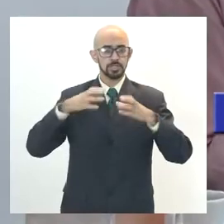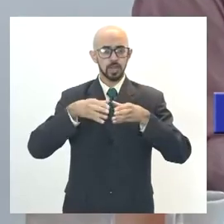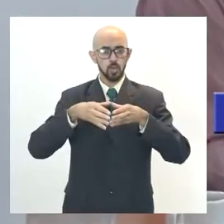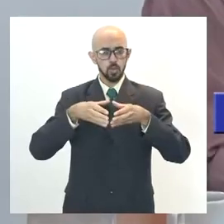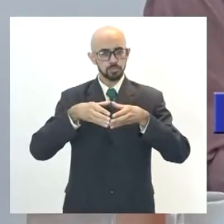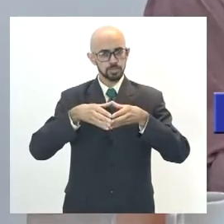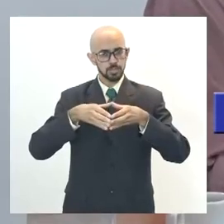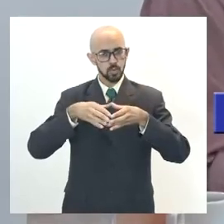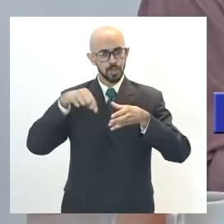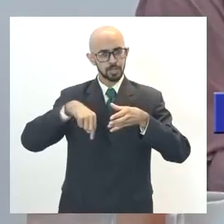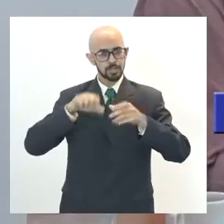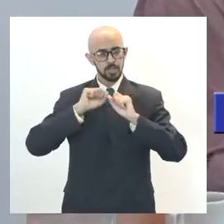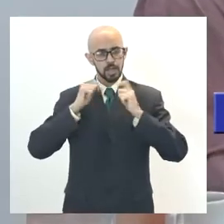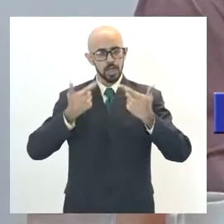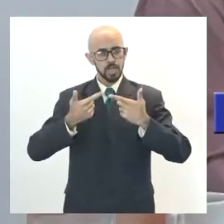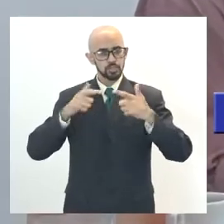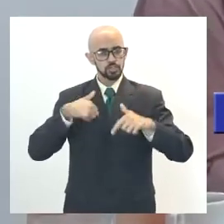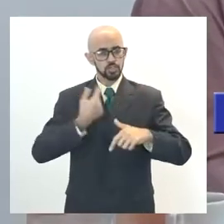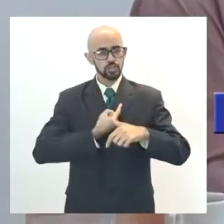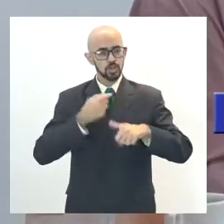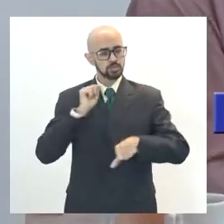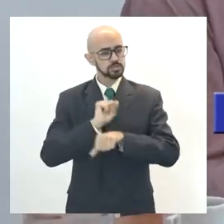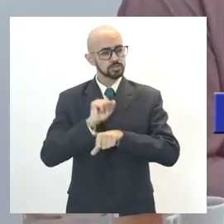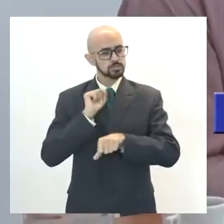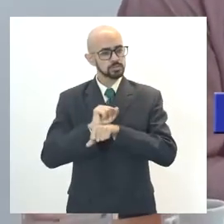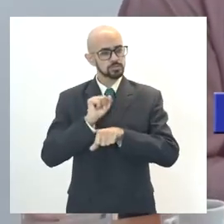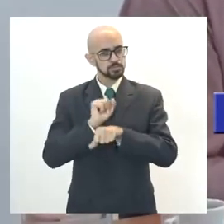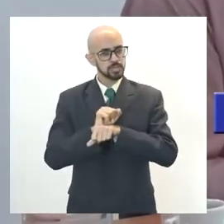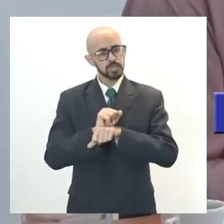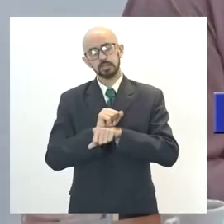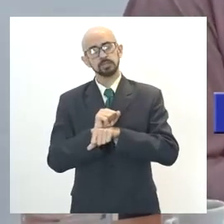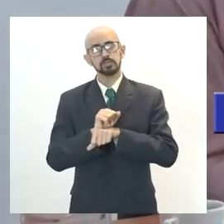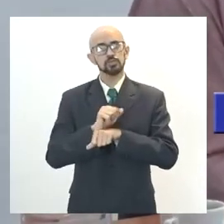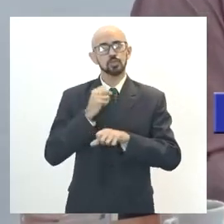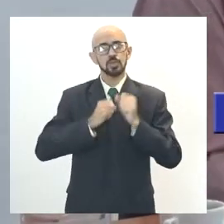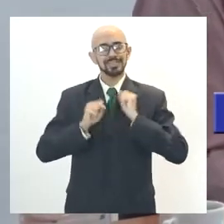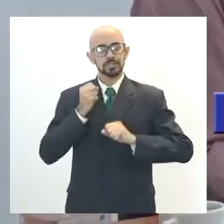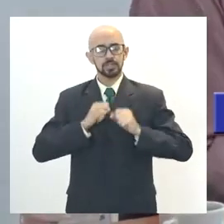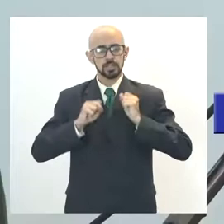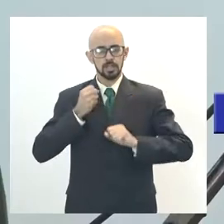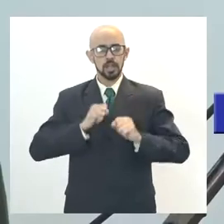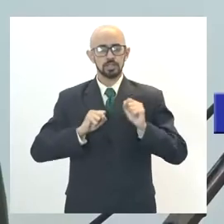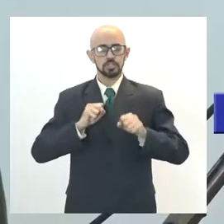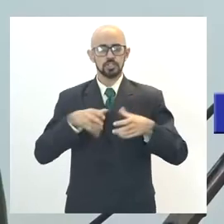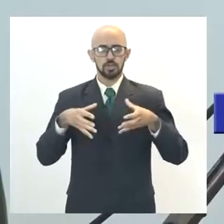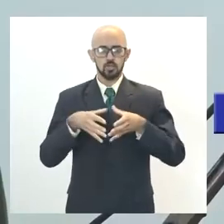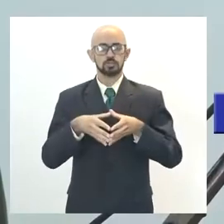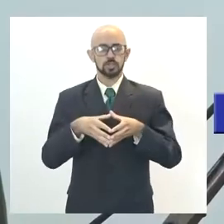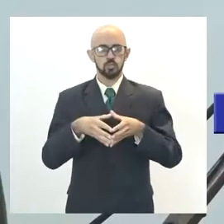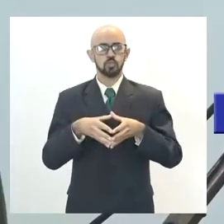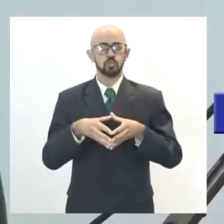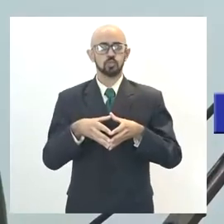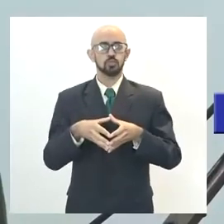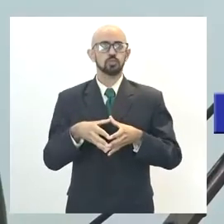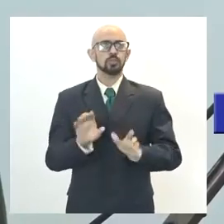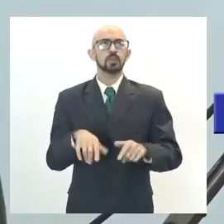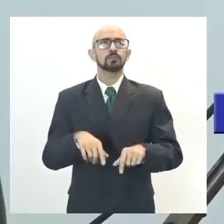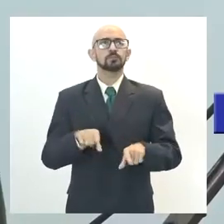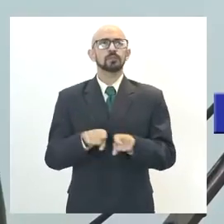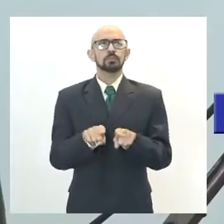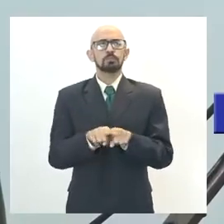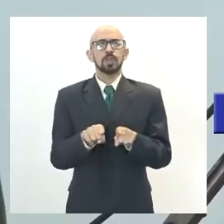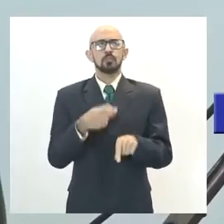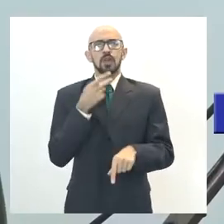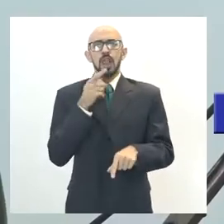e que a gente aguarda com muita Muita ansiedade essa coleção e reforçar que